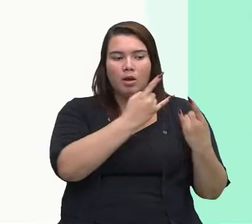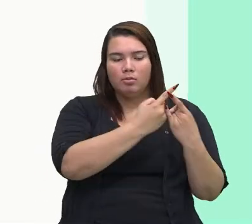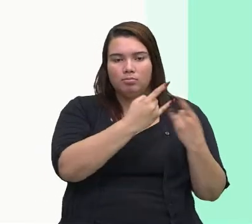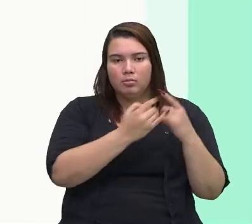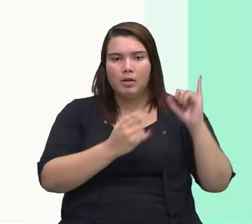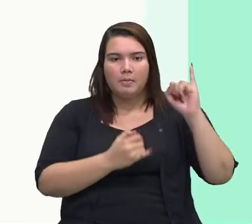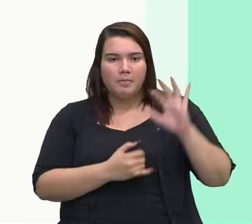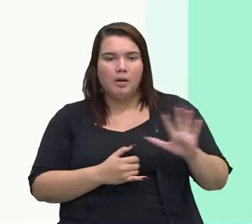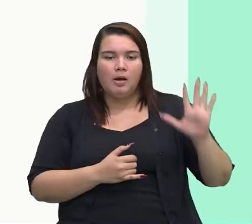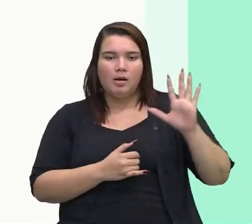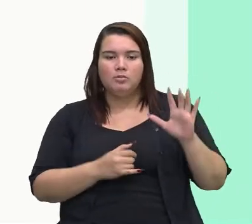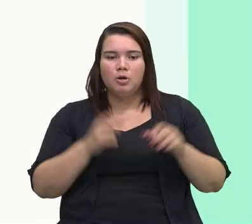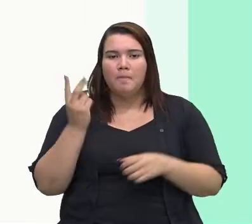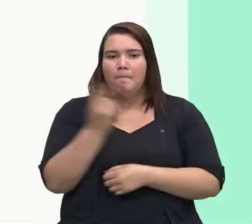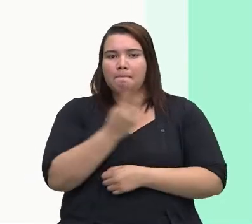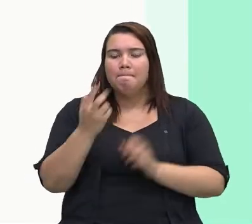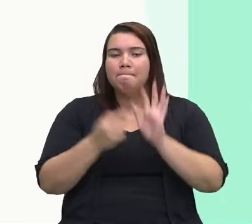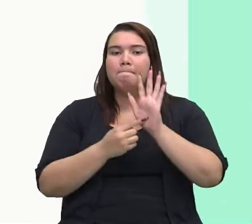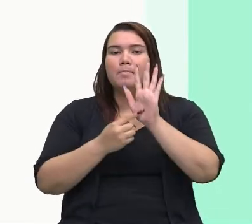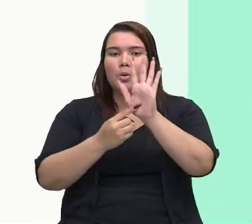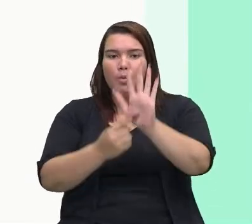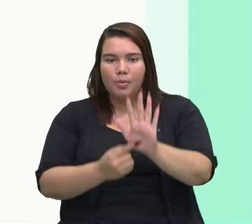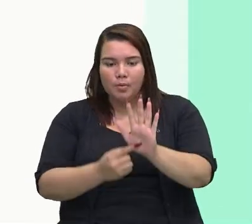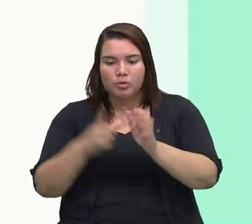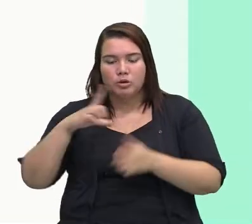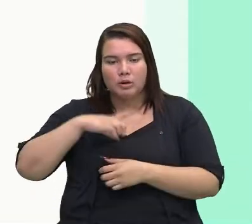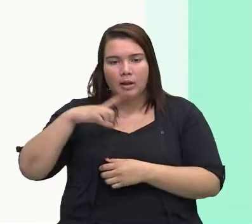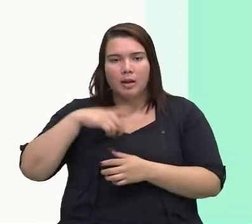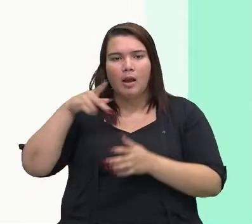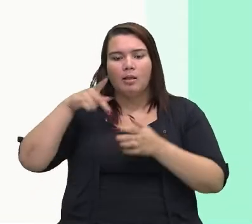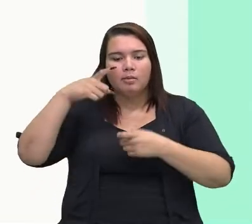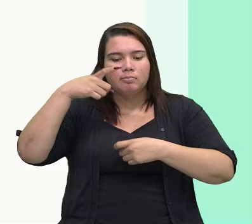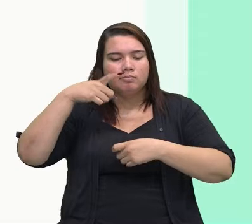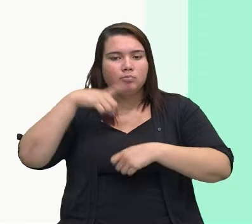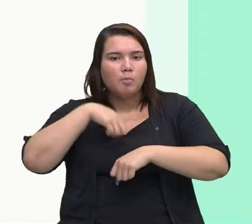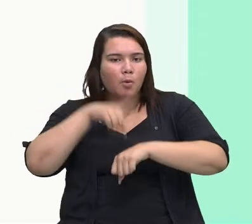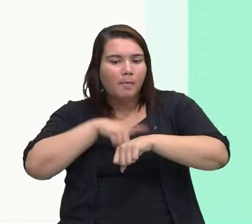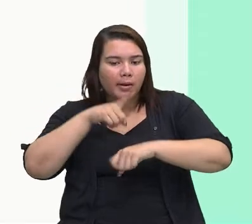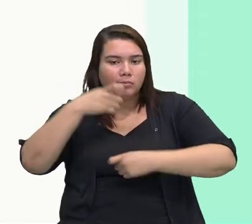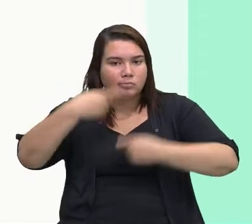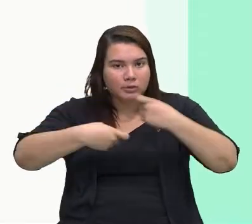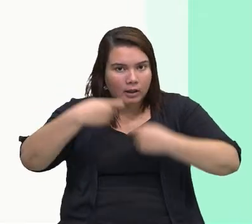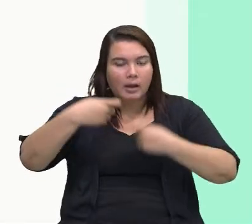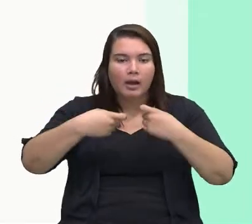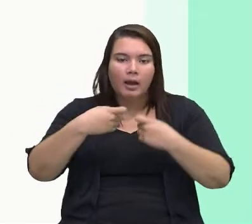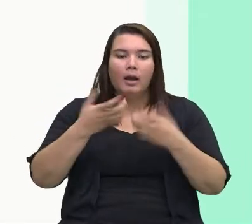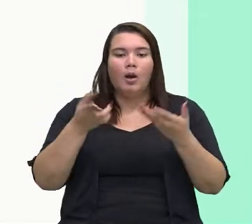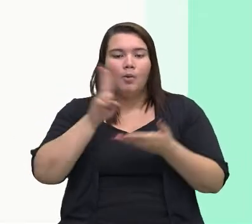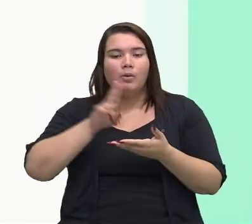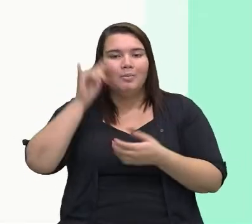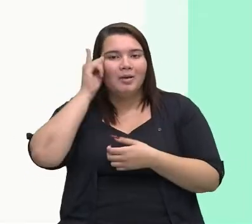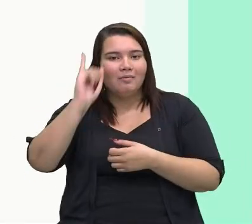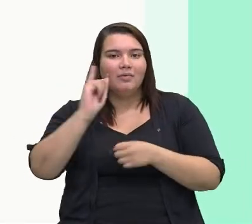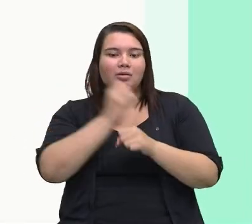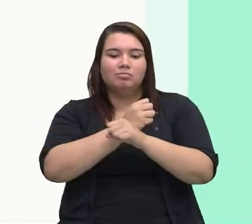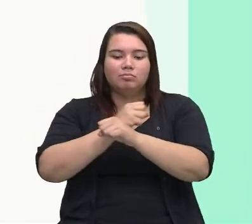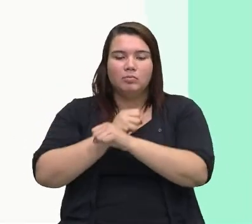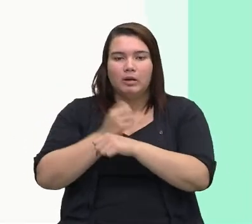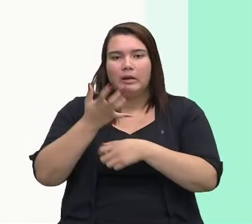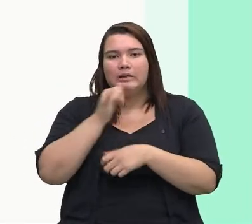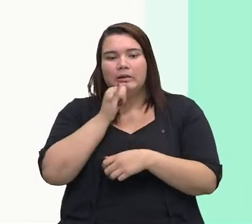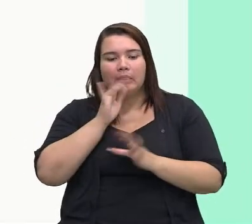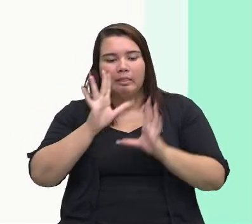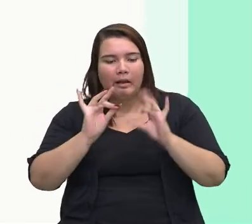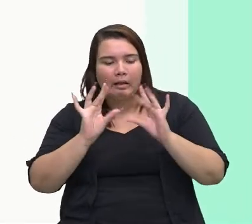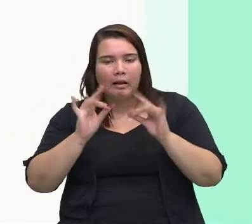São ali instrumentos que vão ser utilizados ali no órgão sexual, justamente para criar uma barreira para que não tenha contato com os fluidos, com